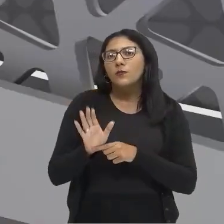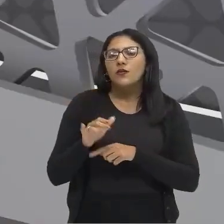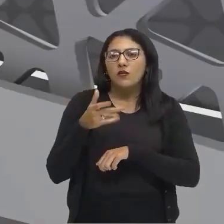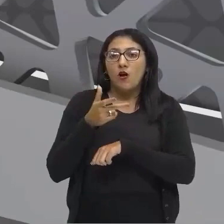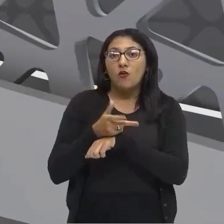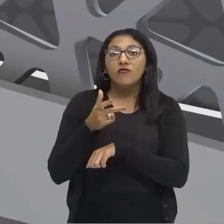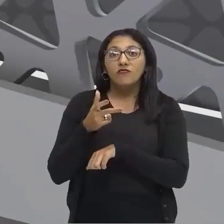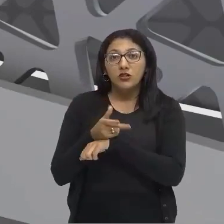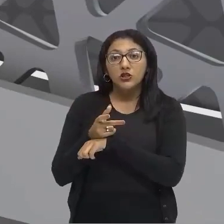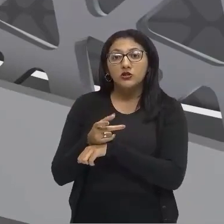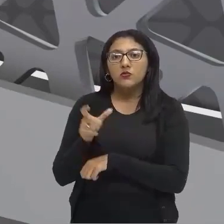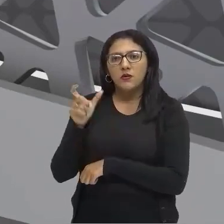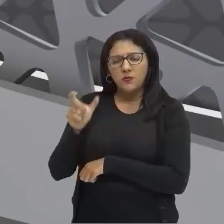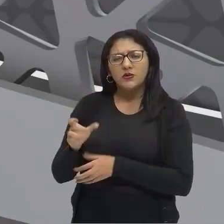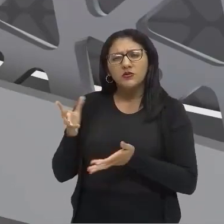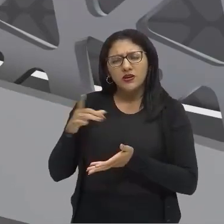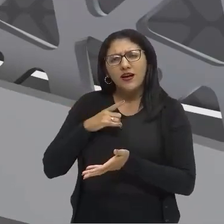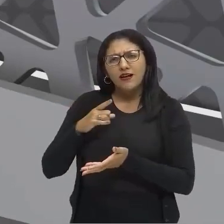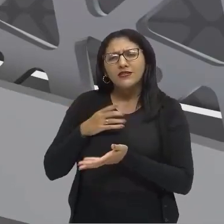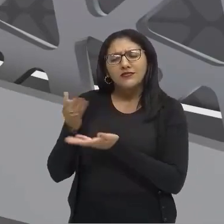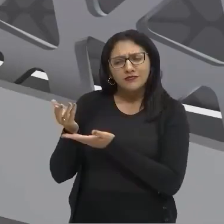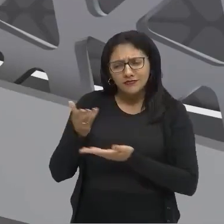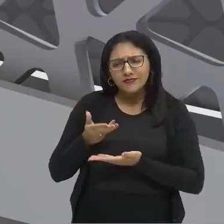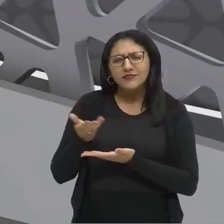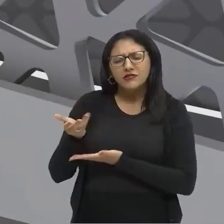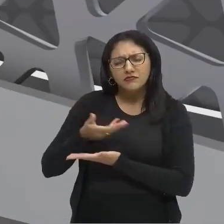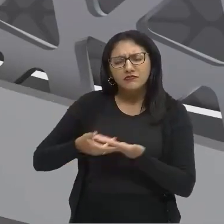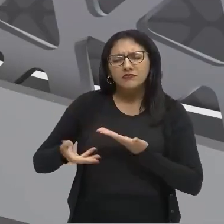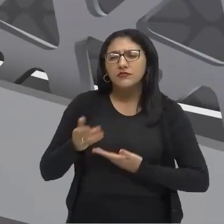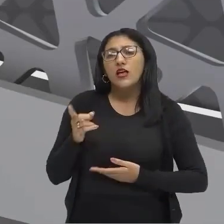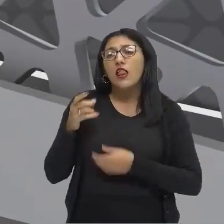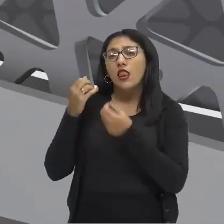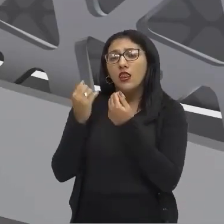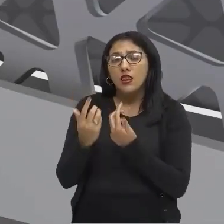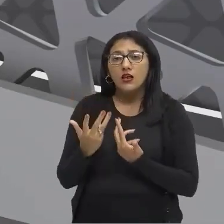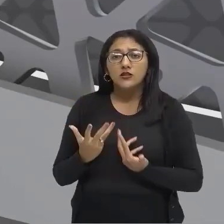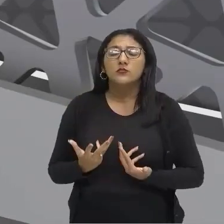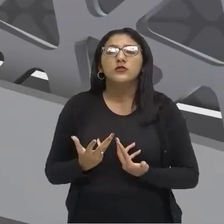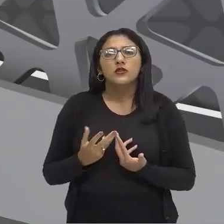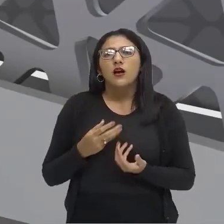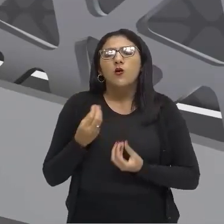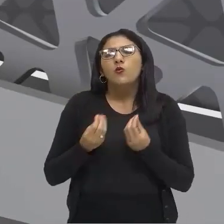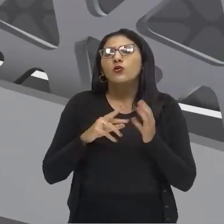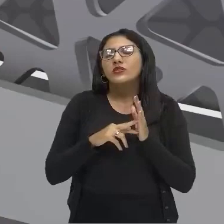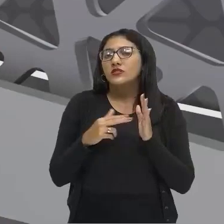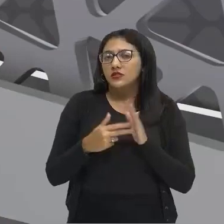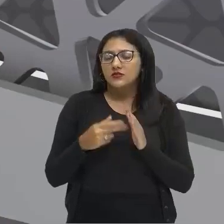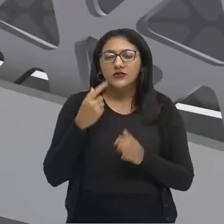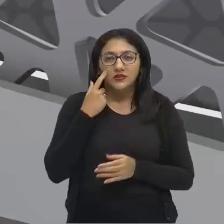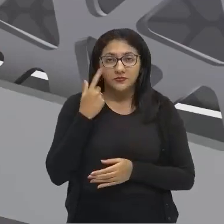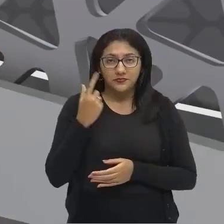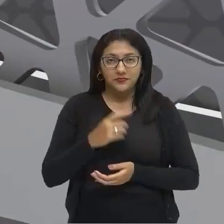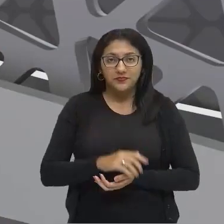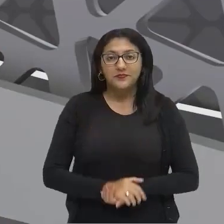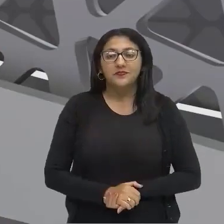uma pessoa que já participou com a gente aqui das nossas aulas, que ela vai falar um pouquinho sobre esse protagonismo. Vamos assistir?